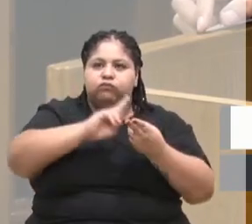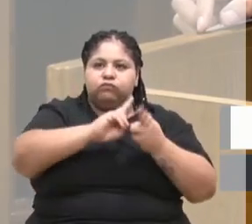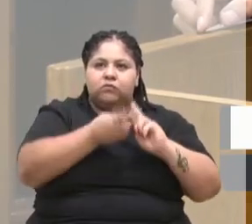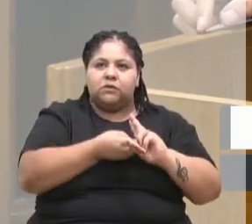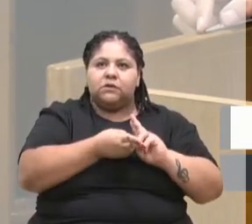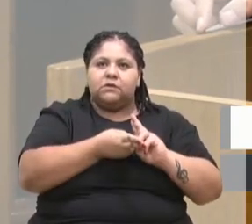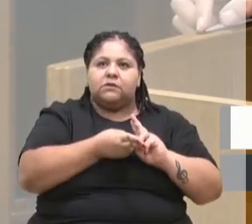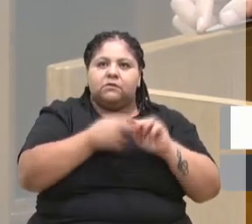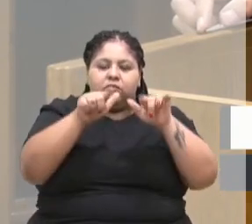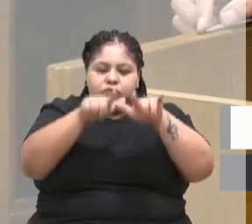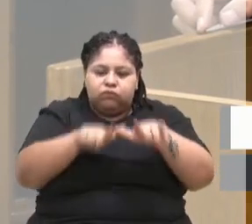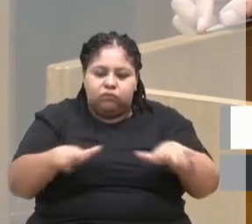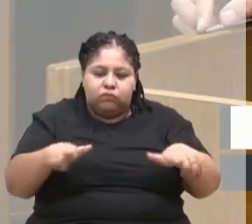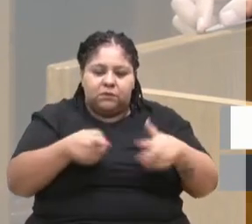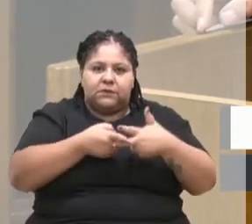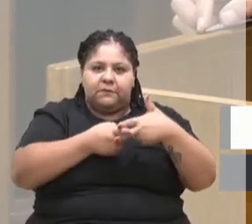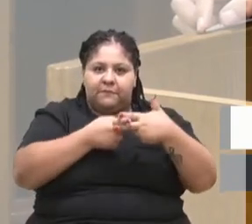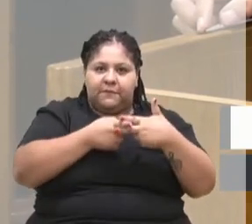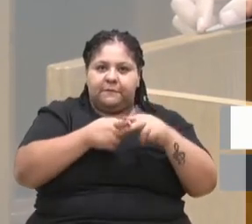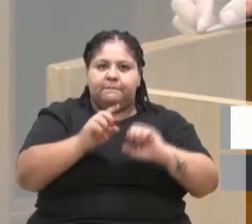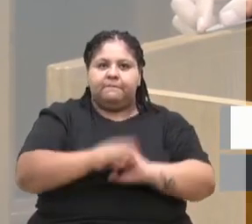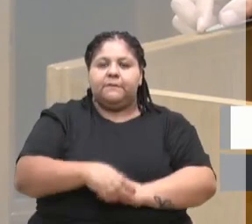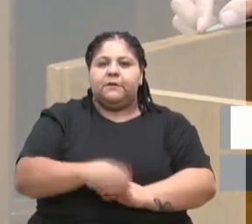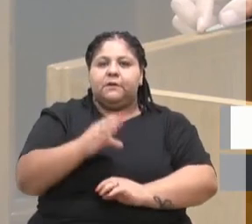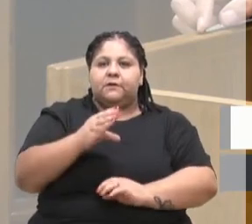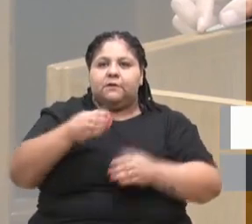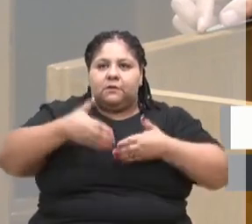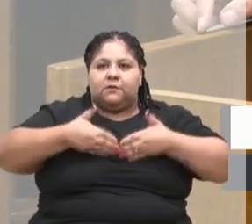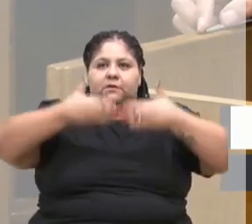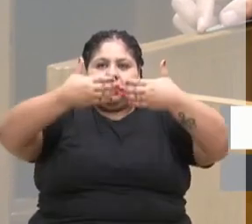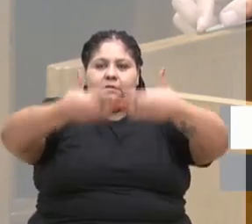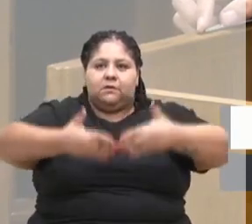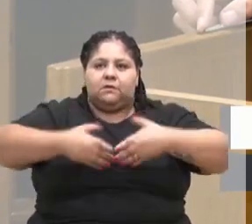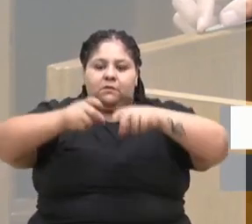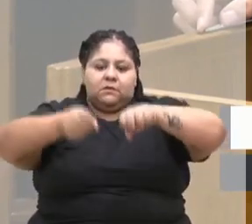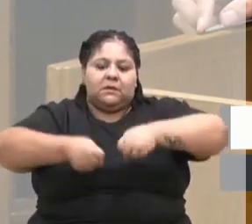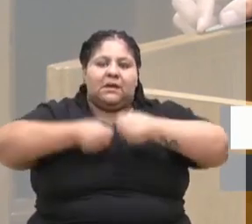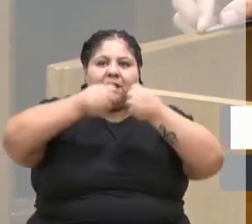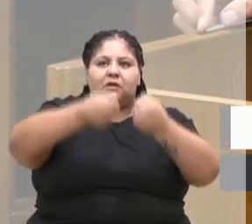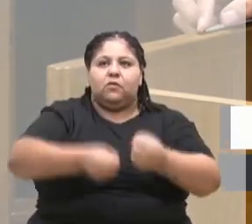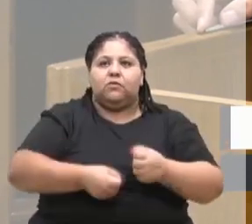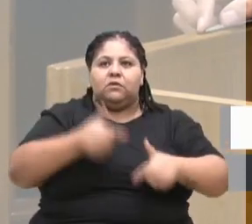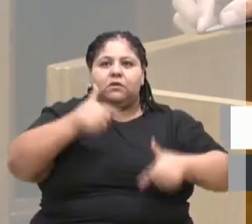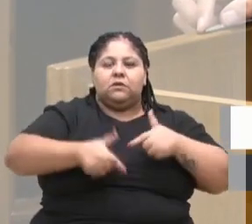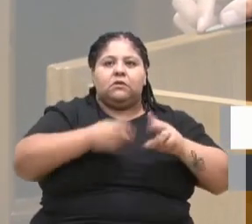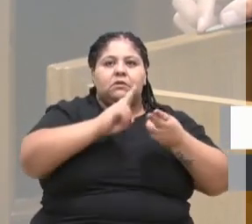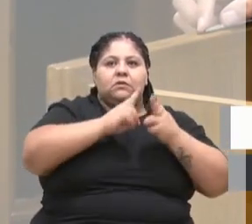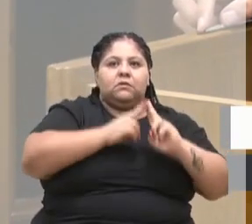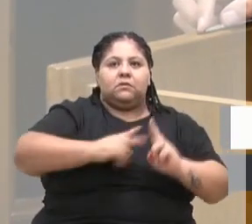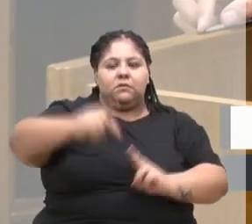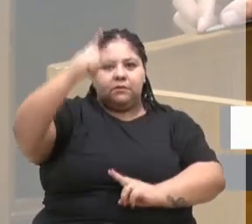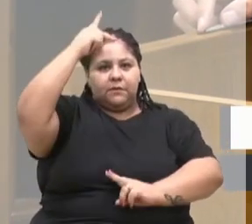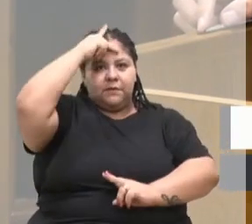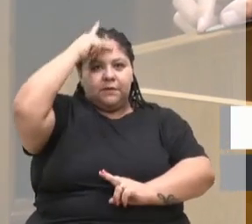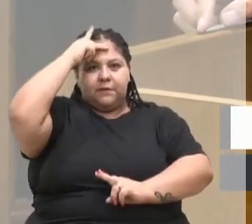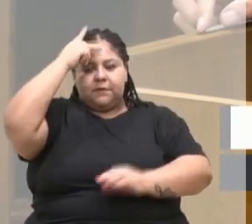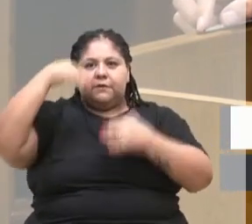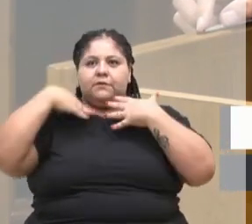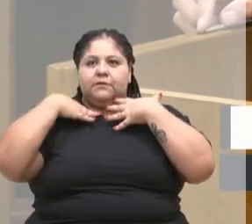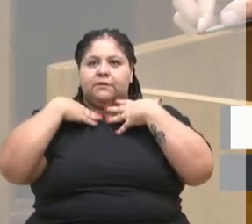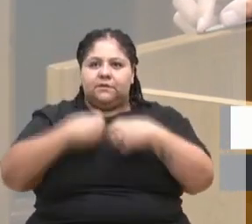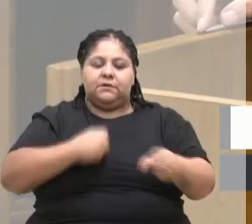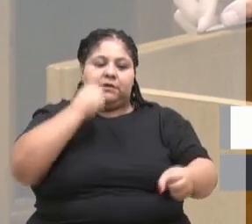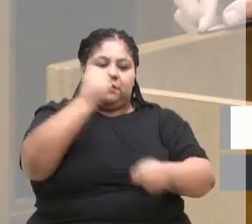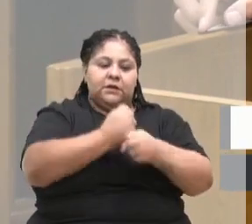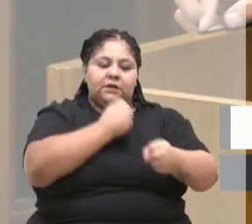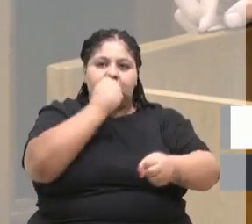como limpeza e manutenção. Canoas tem a Secretaria de Serviços Urbanos. Pelotas, a Secretaria Municipal de Obras e